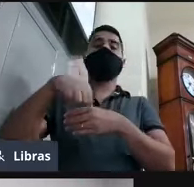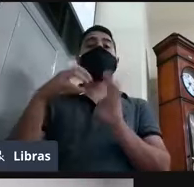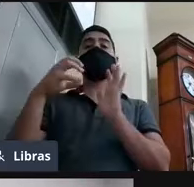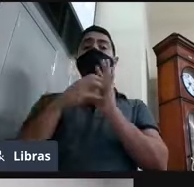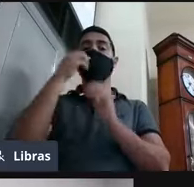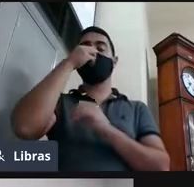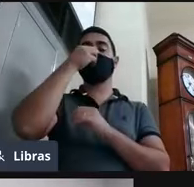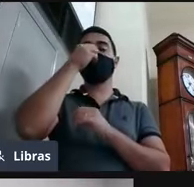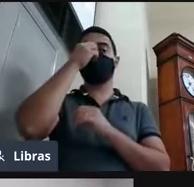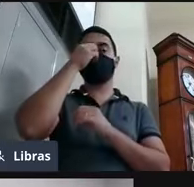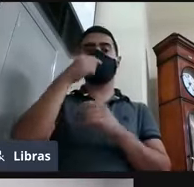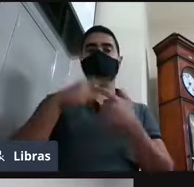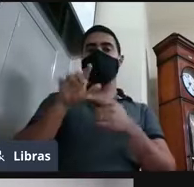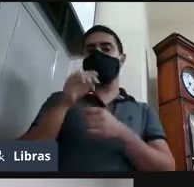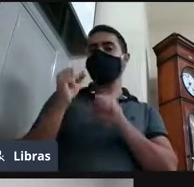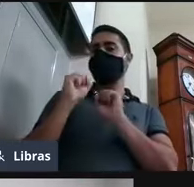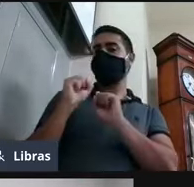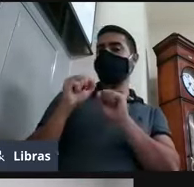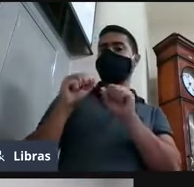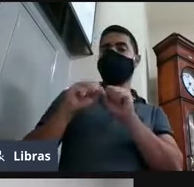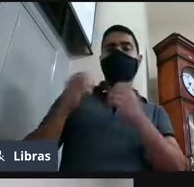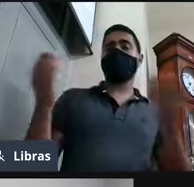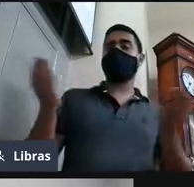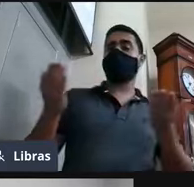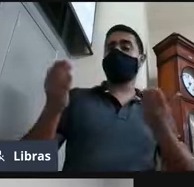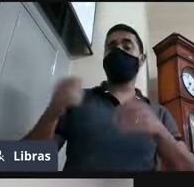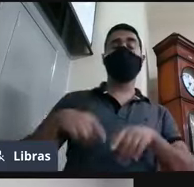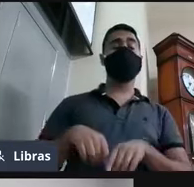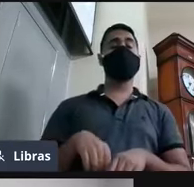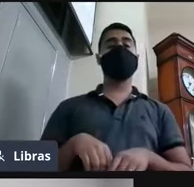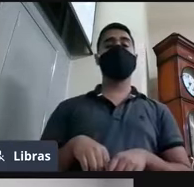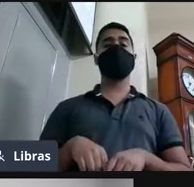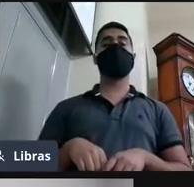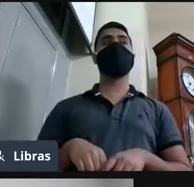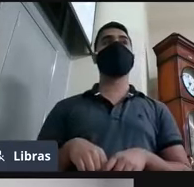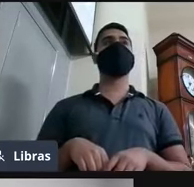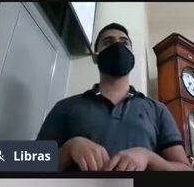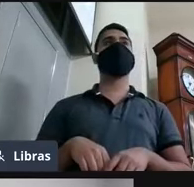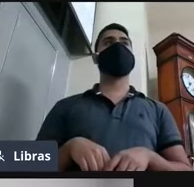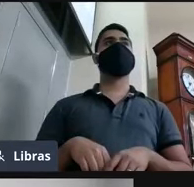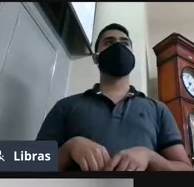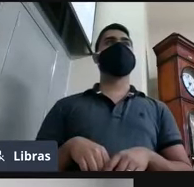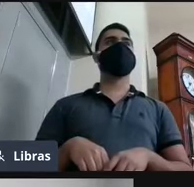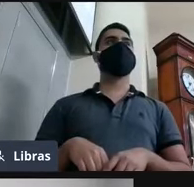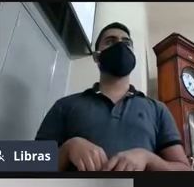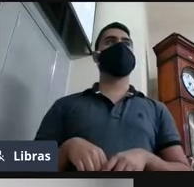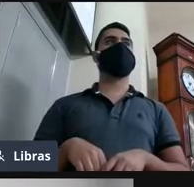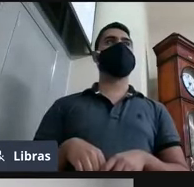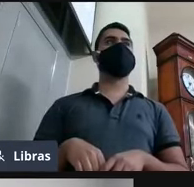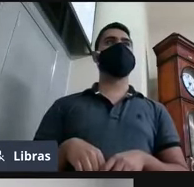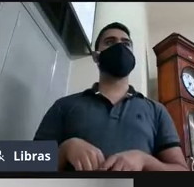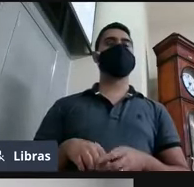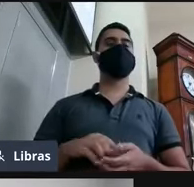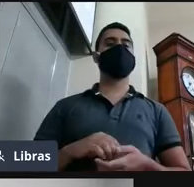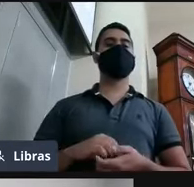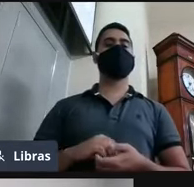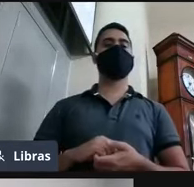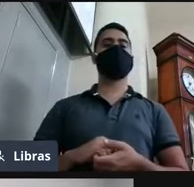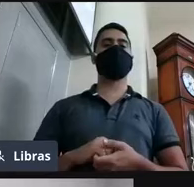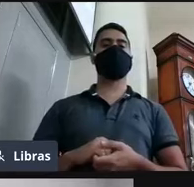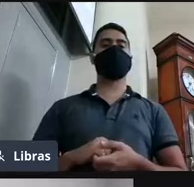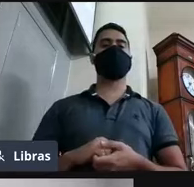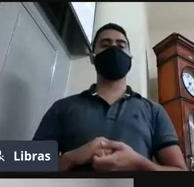se a gente, porventura, quiser, pode deliberar aqui agora e sanar. Isso. Elas Então, fazem, aplicam efeitos extras,